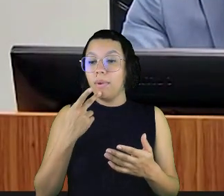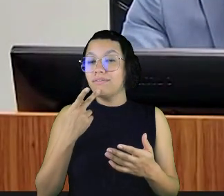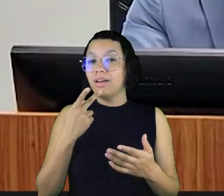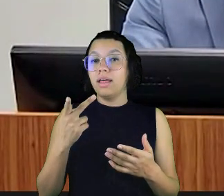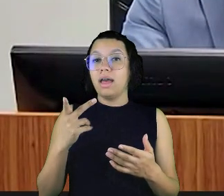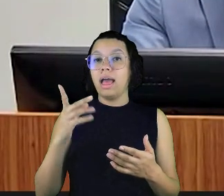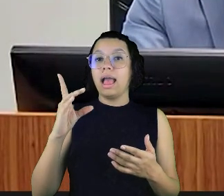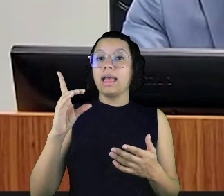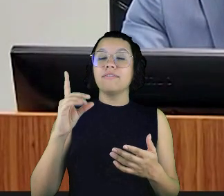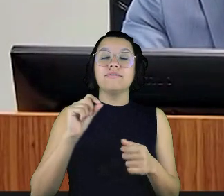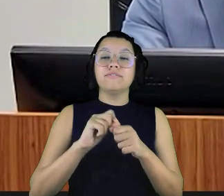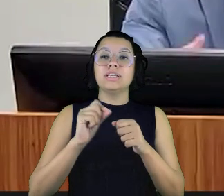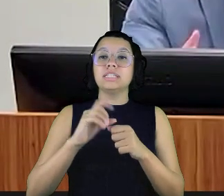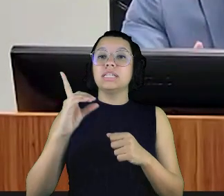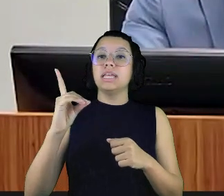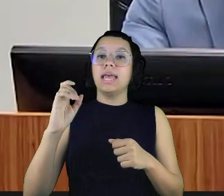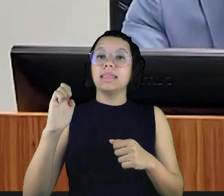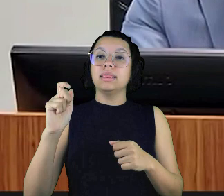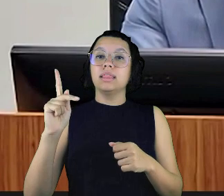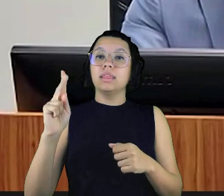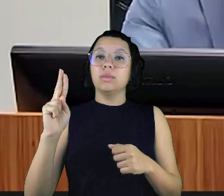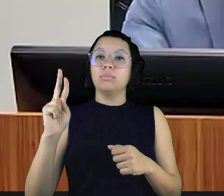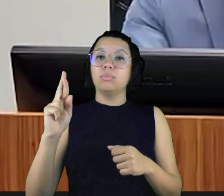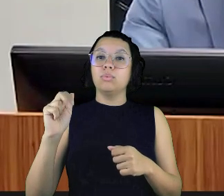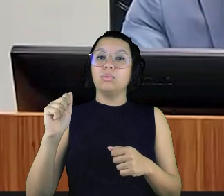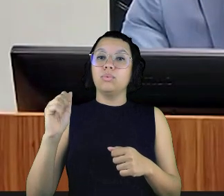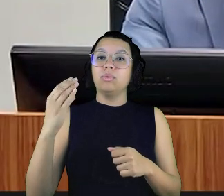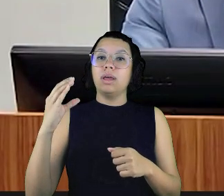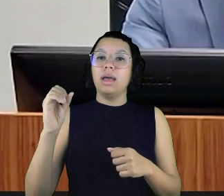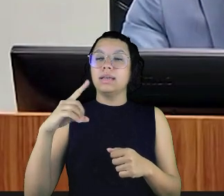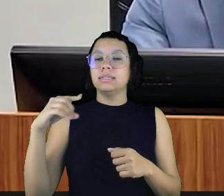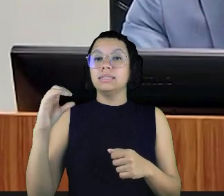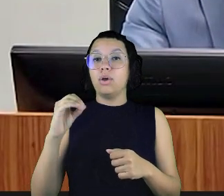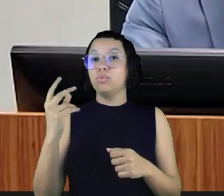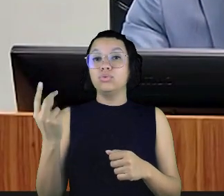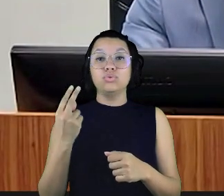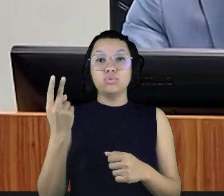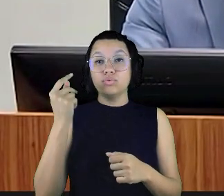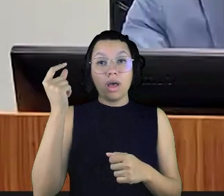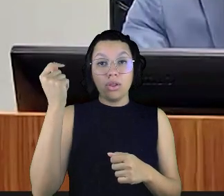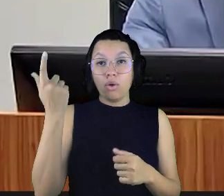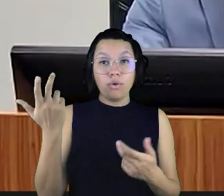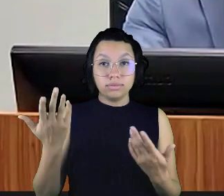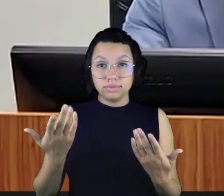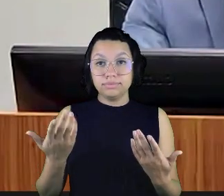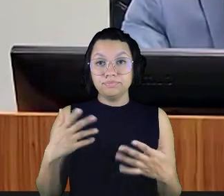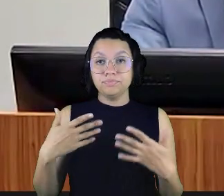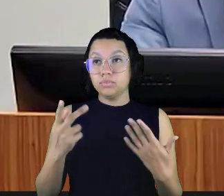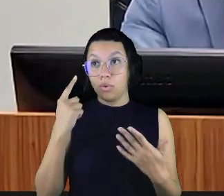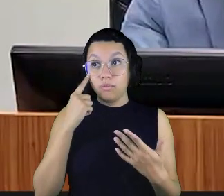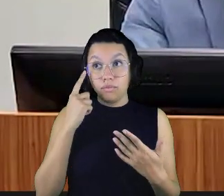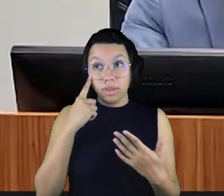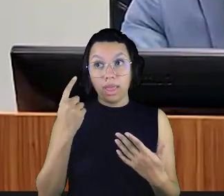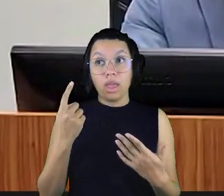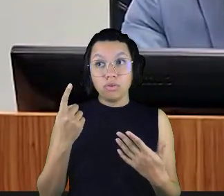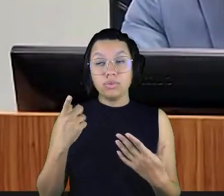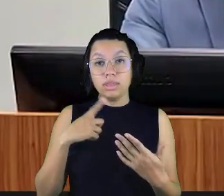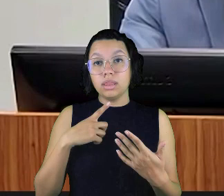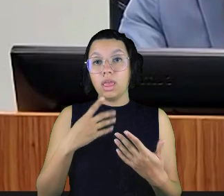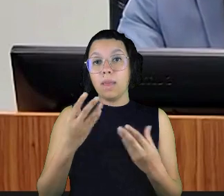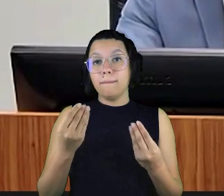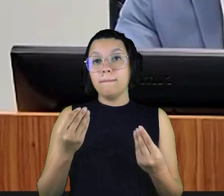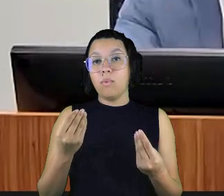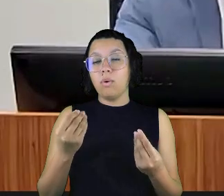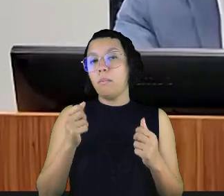dos valores, não é? Então, eu vejo um potencial muito grande nesse aspecto,